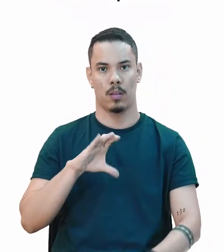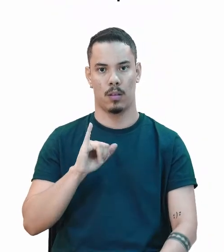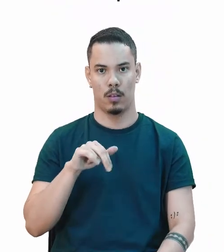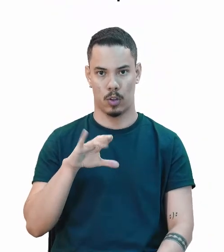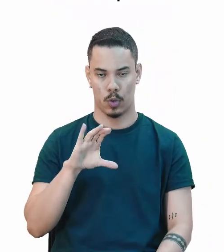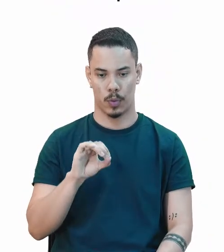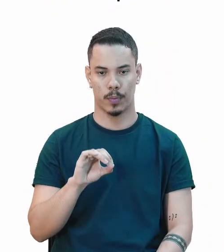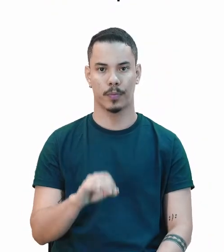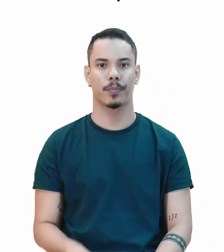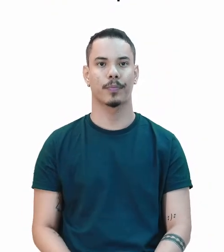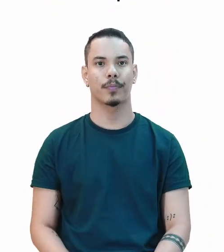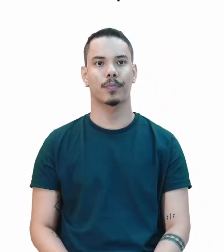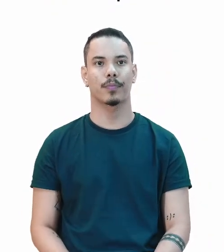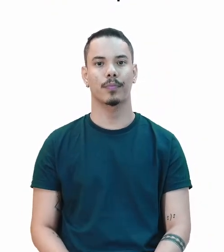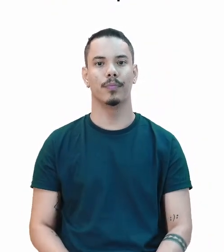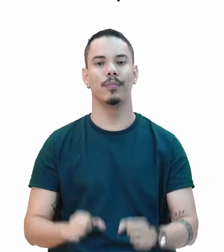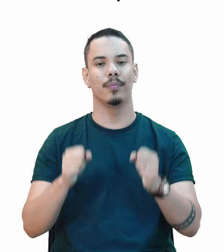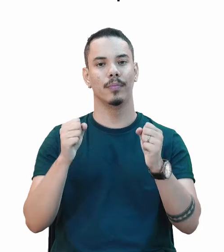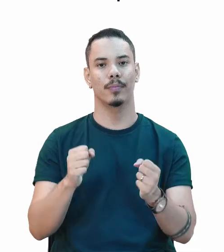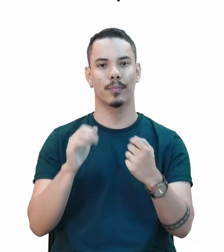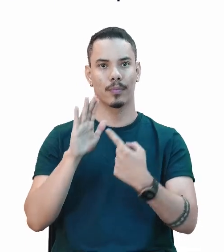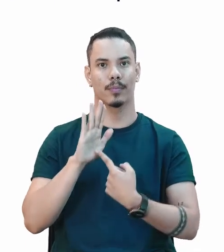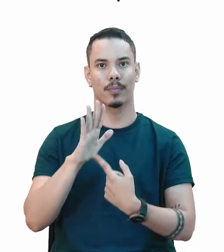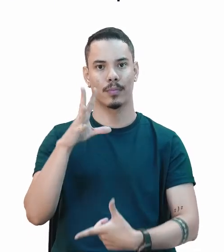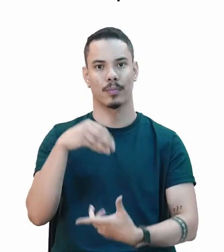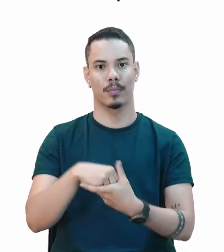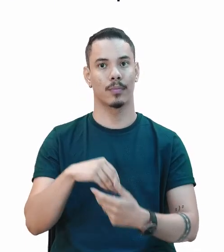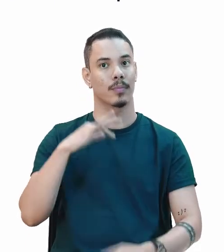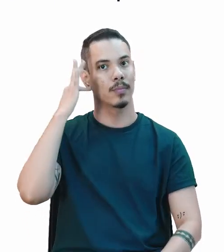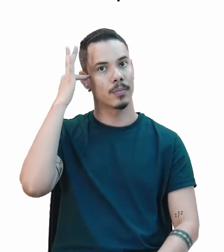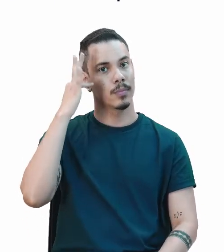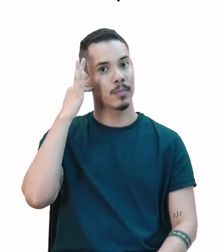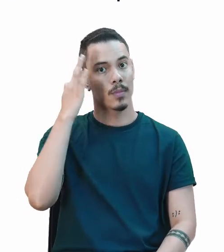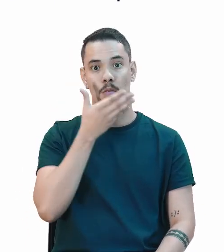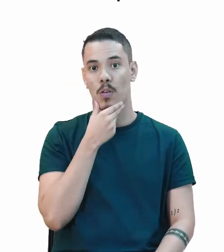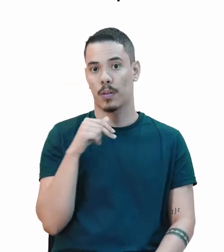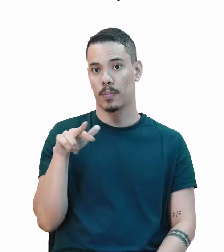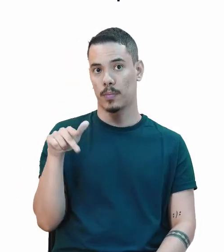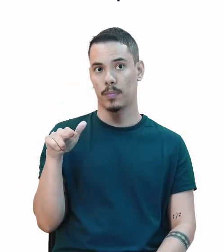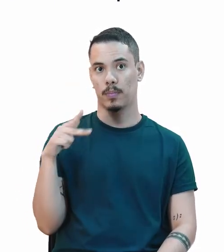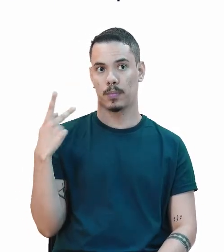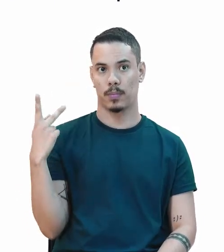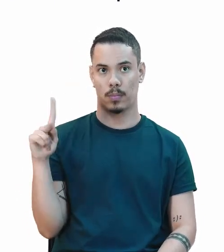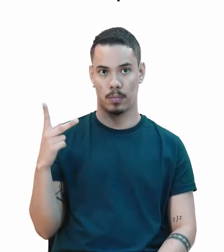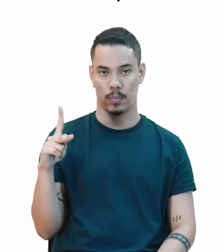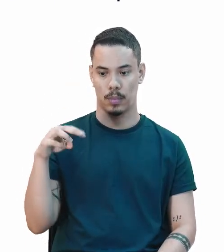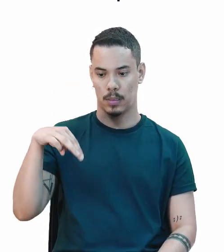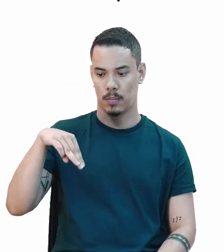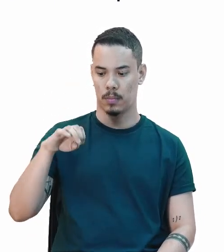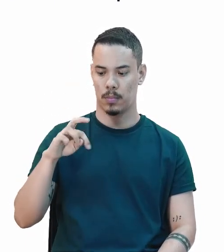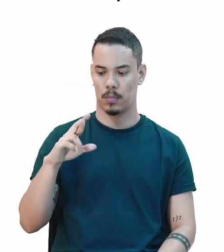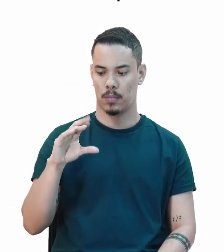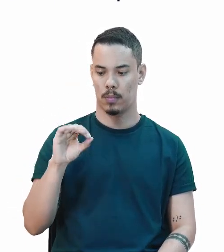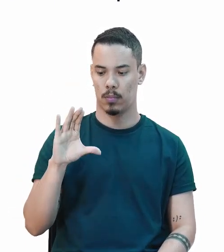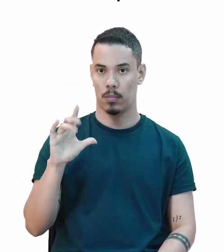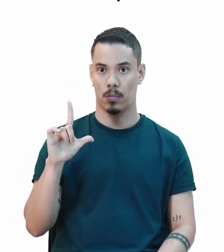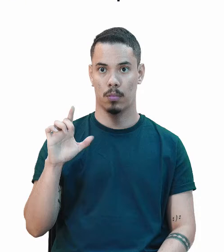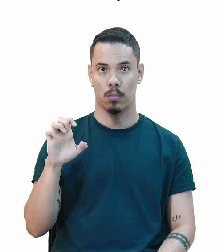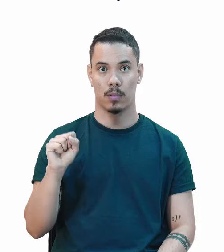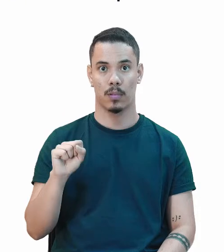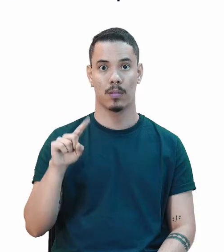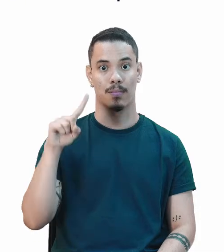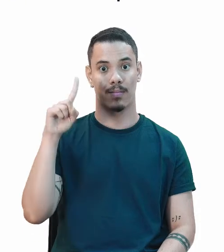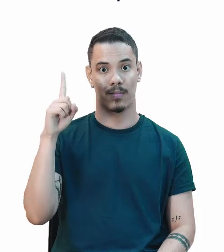ter sido apresentada à filosofia por seu irmão, Metrócles, que foi